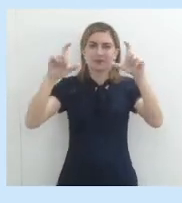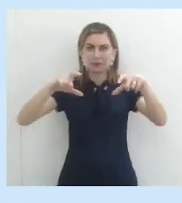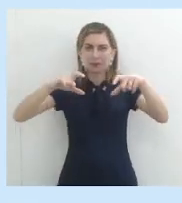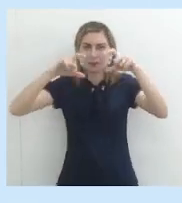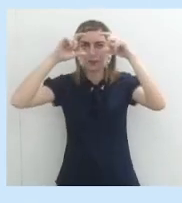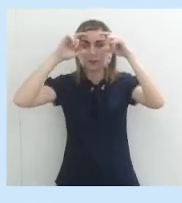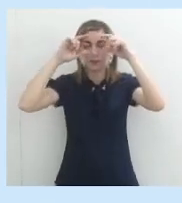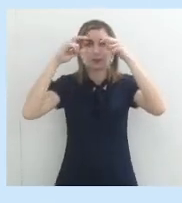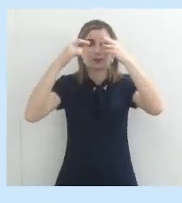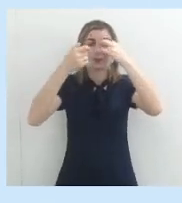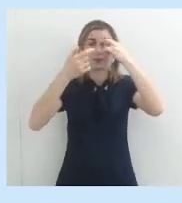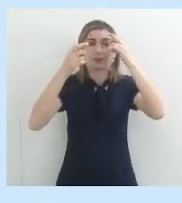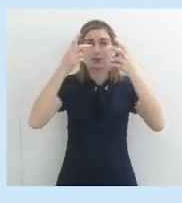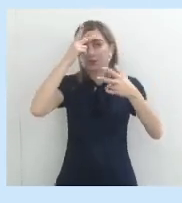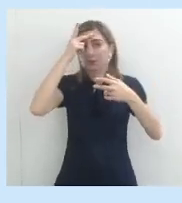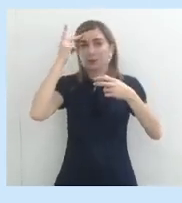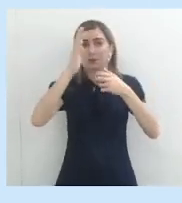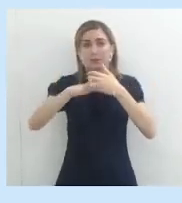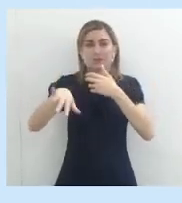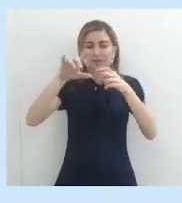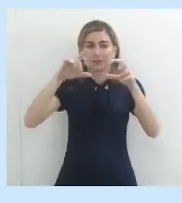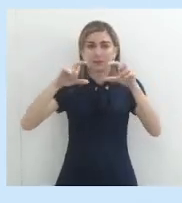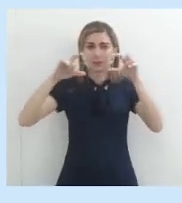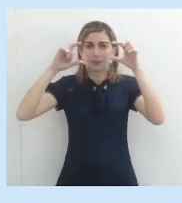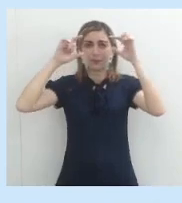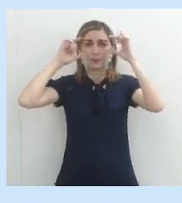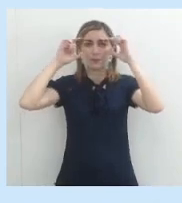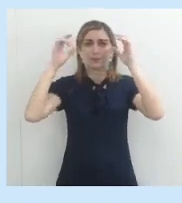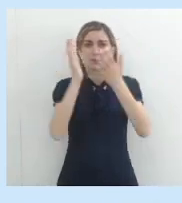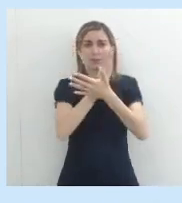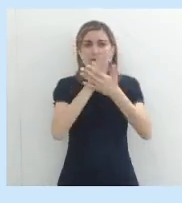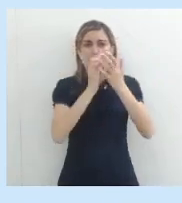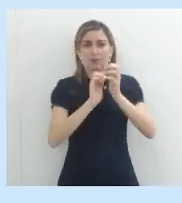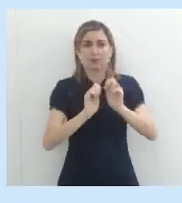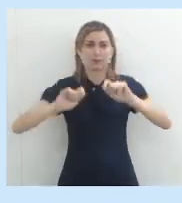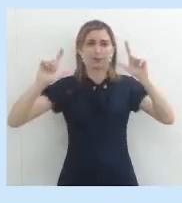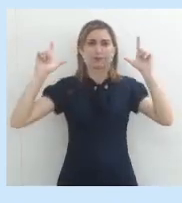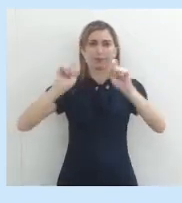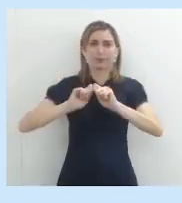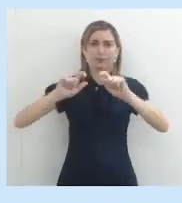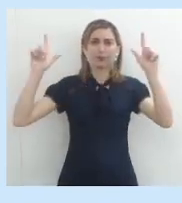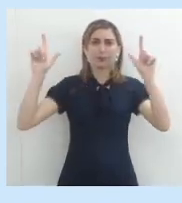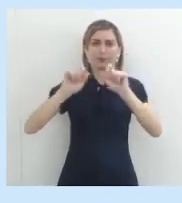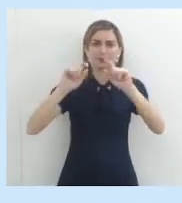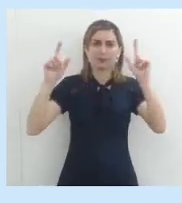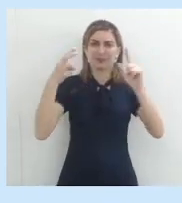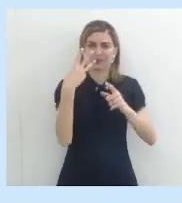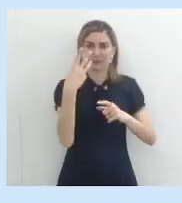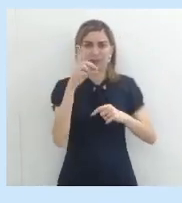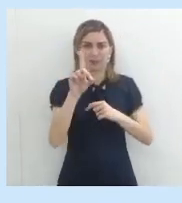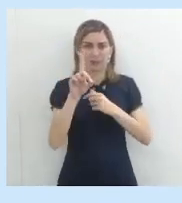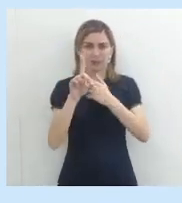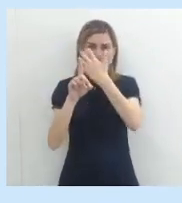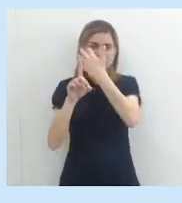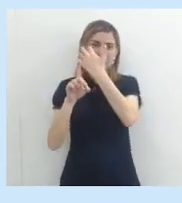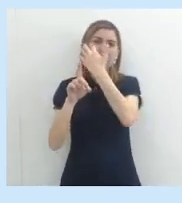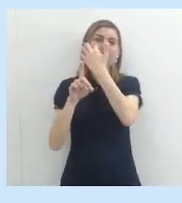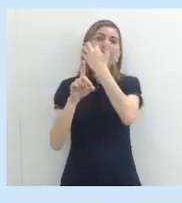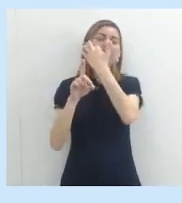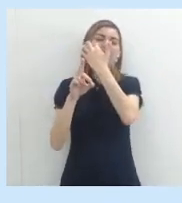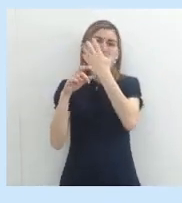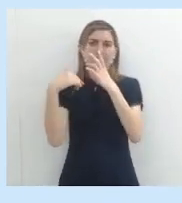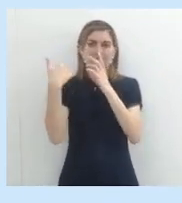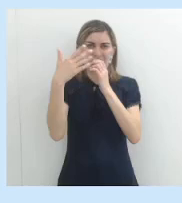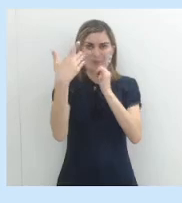alguma coisa, para que as pessoas, o público, botasse o óculos e visse algumas cenas, né, tridimensionais. Com a evolução, né, do